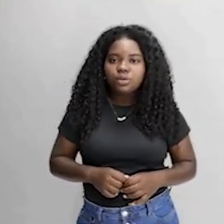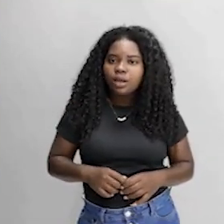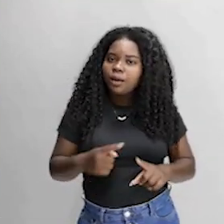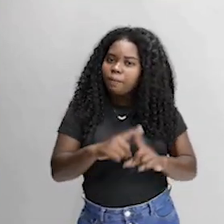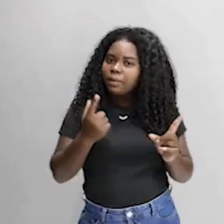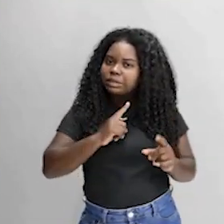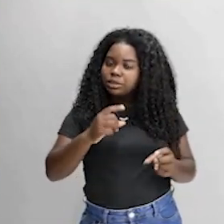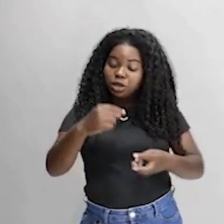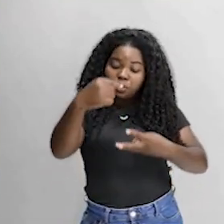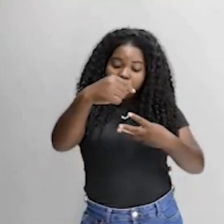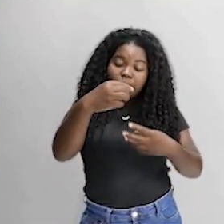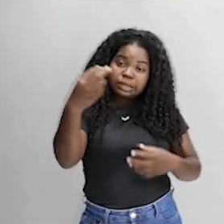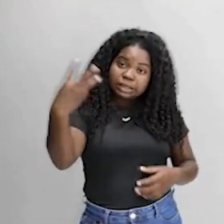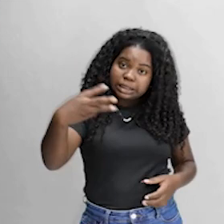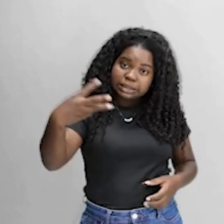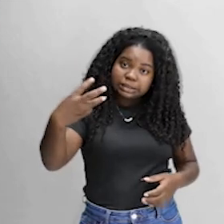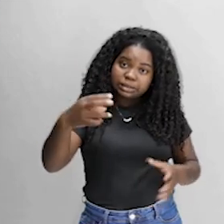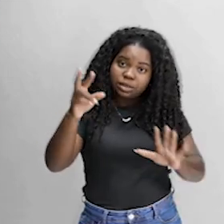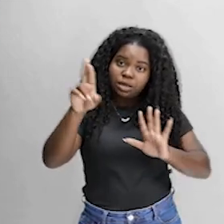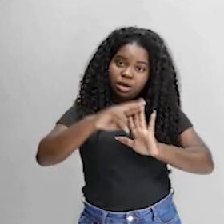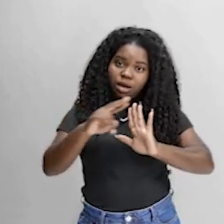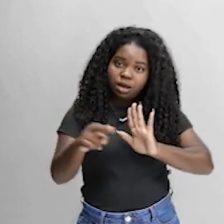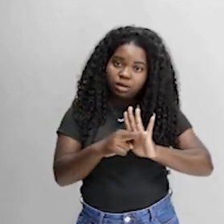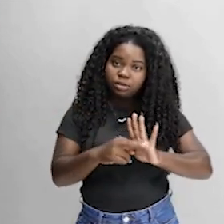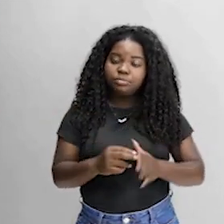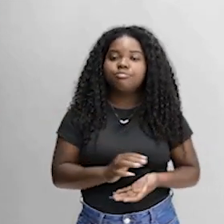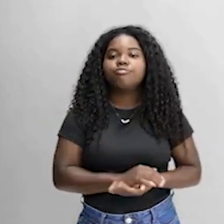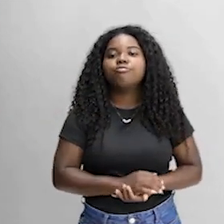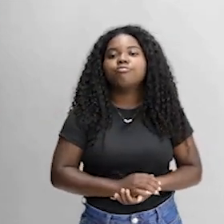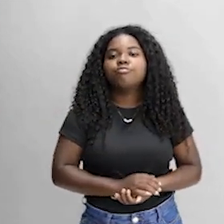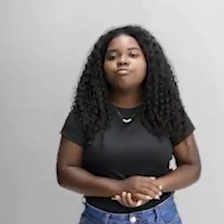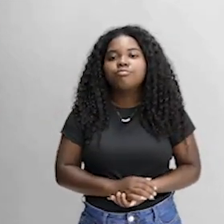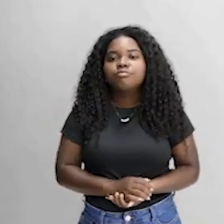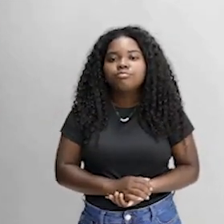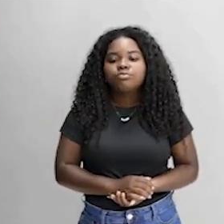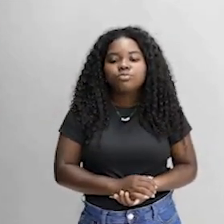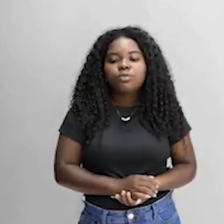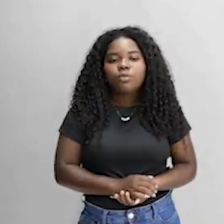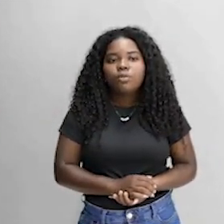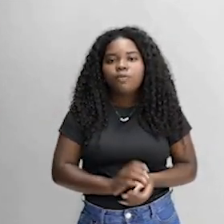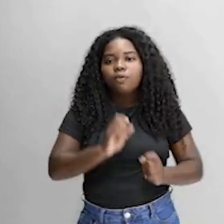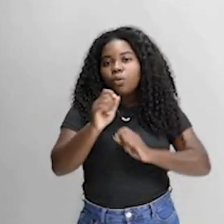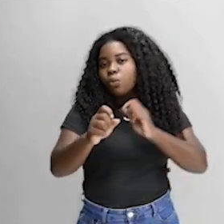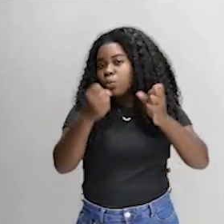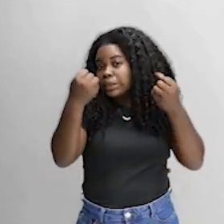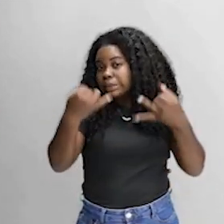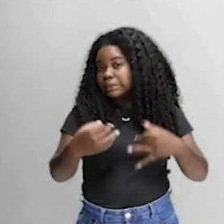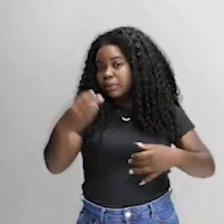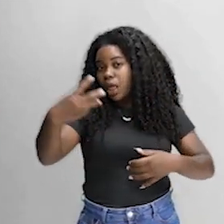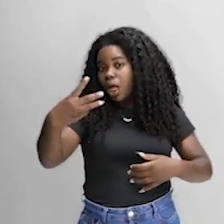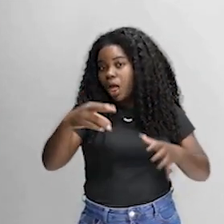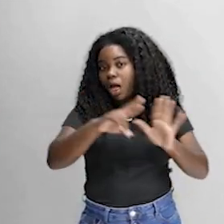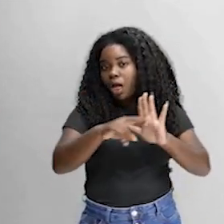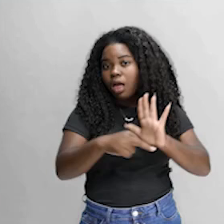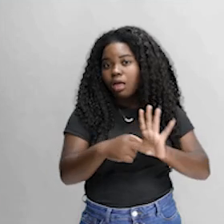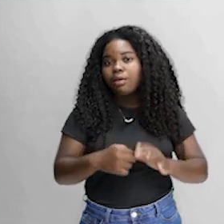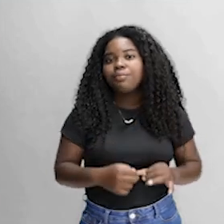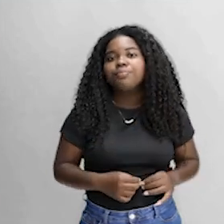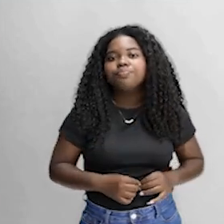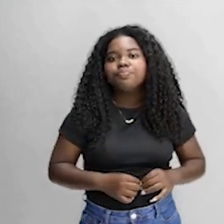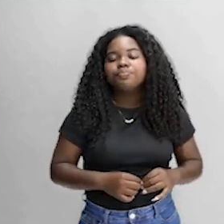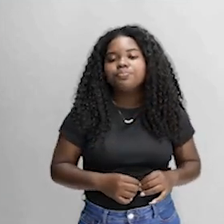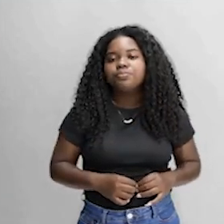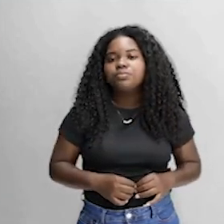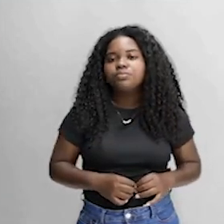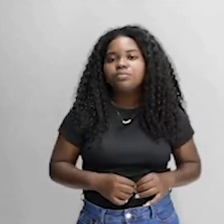tenho uma terceira regra. Veja só. O que que diz a terceira regra? A terceira regra ela vai trazer para a